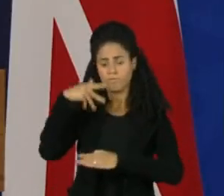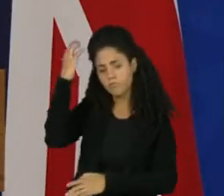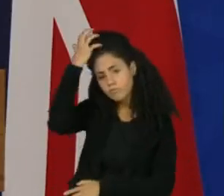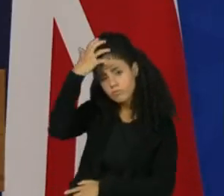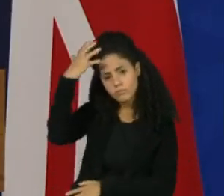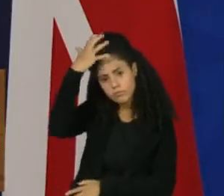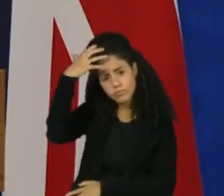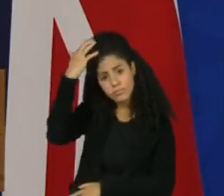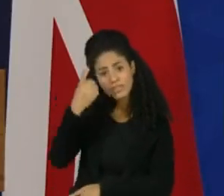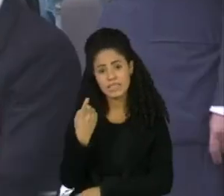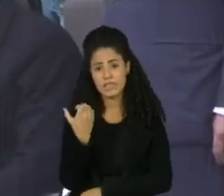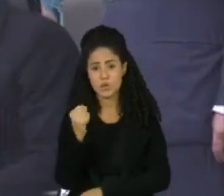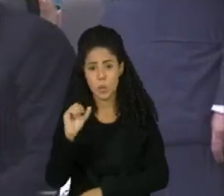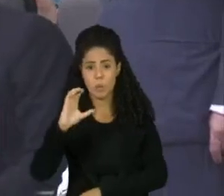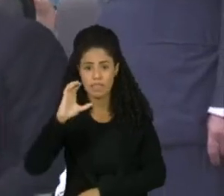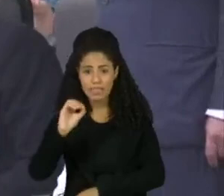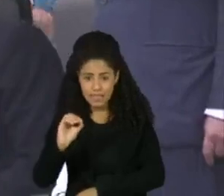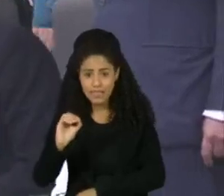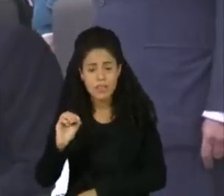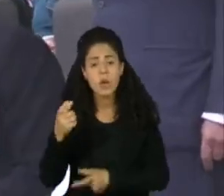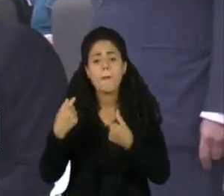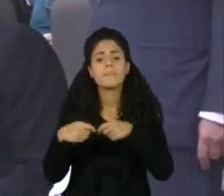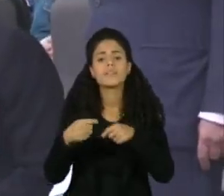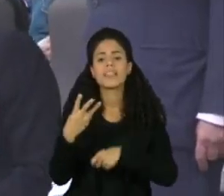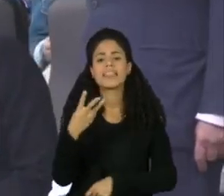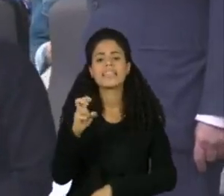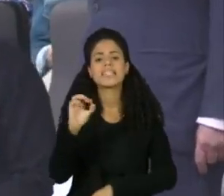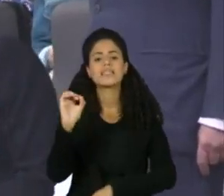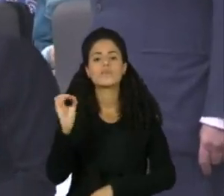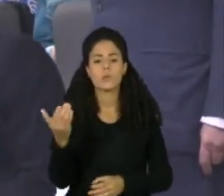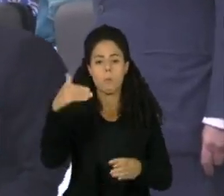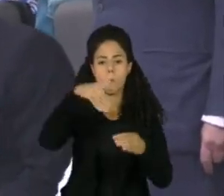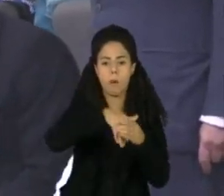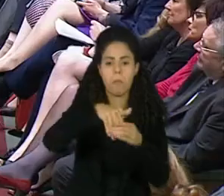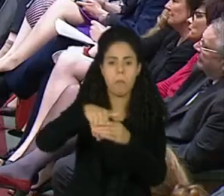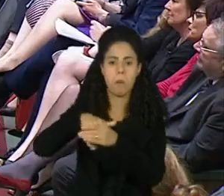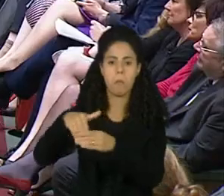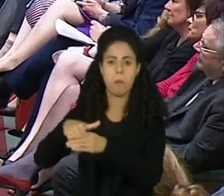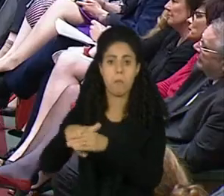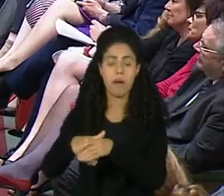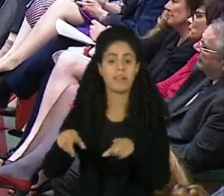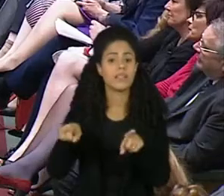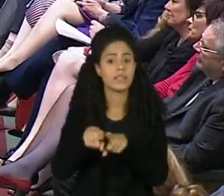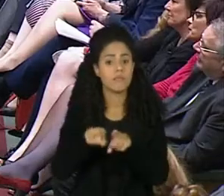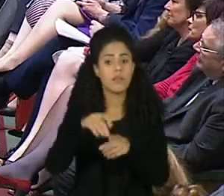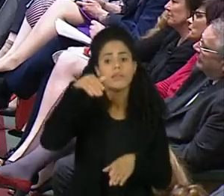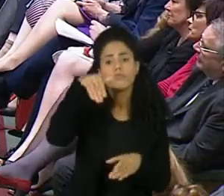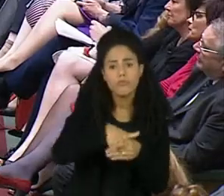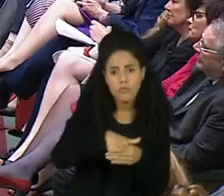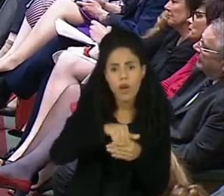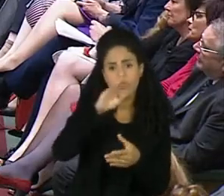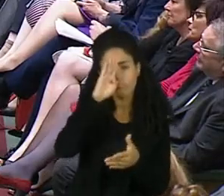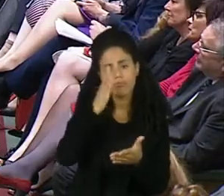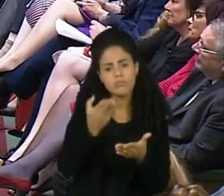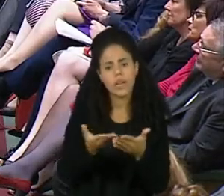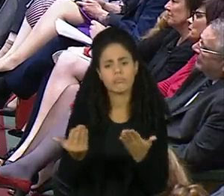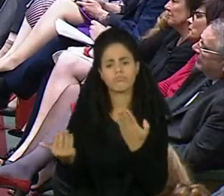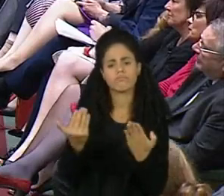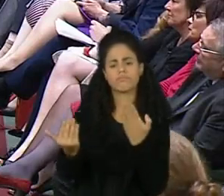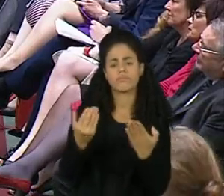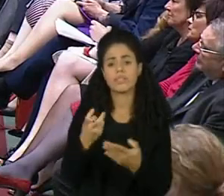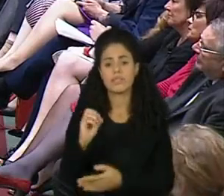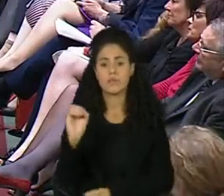de 180 dos 359 votos dos parlamentares da legenda. Para que o voto de desconfiança fosse aberto, ao